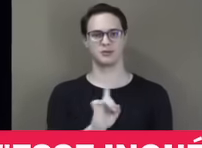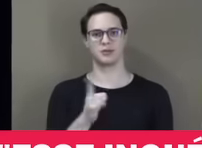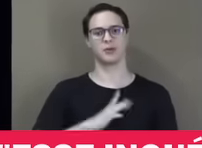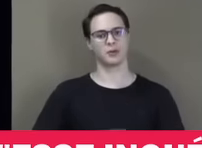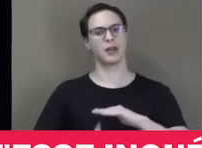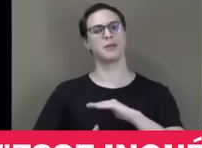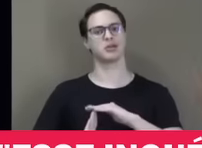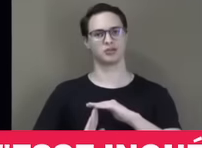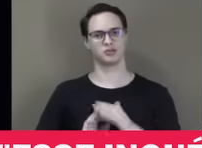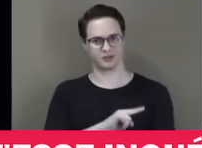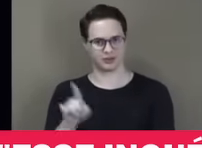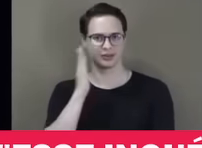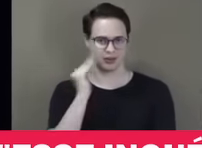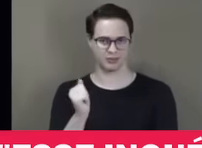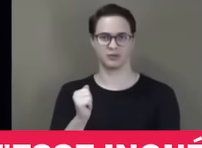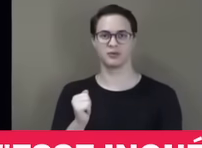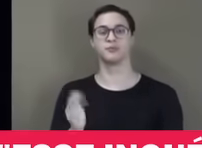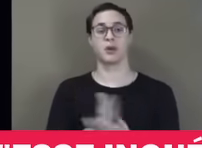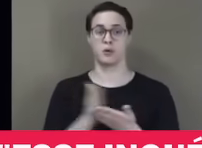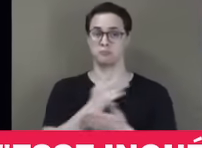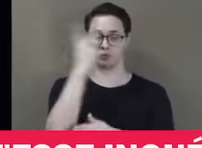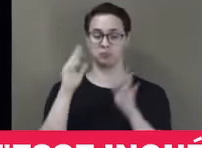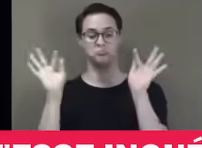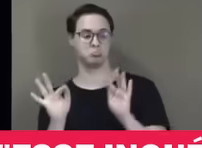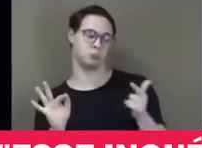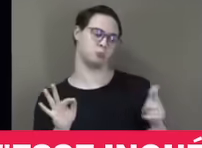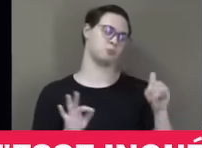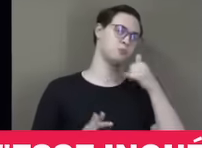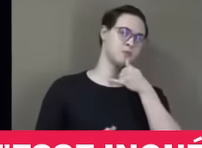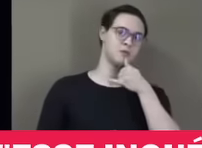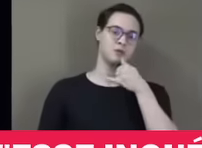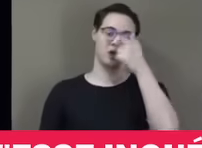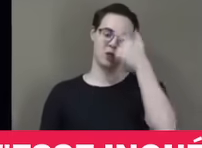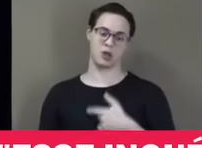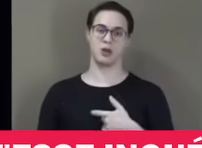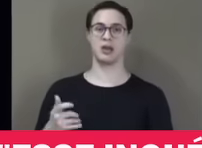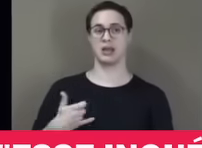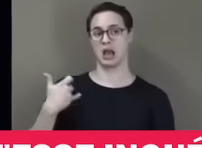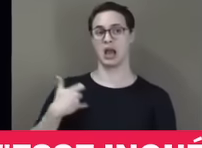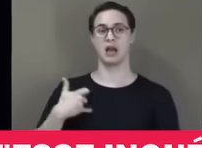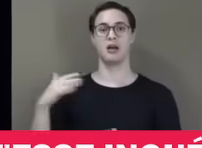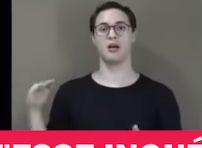temporal. As senhoras e os senhores sabem, alguns felizes, outros tristes, que eu só poderei ficar no Supremo